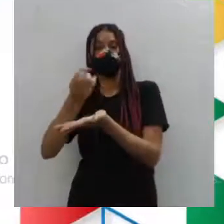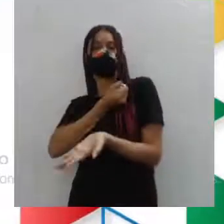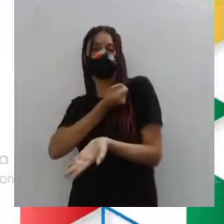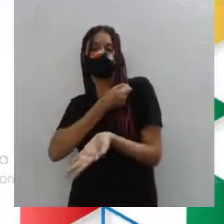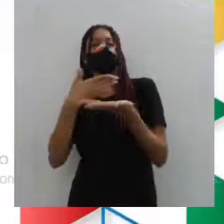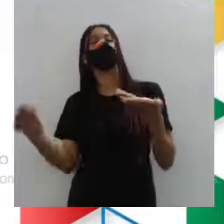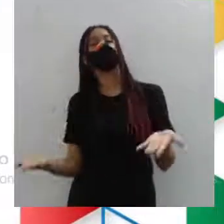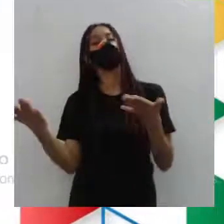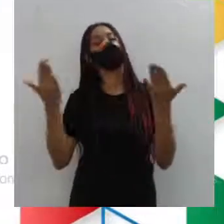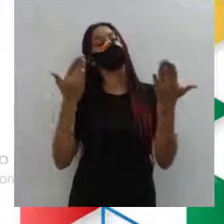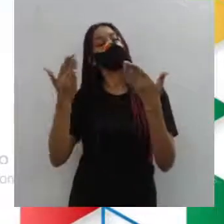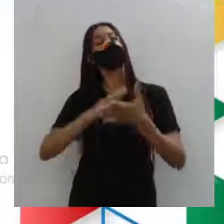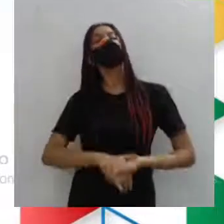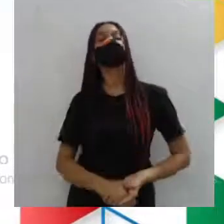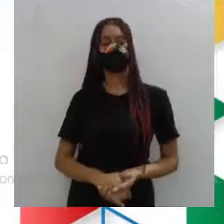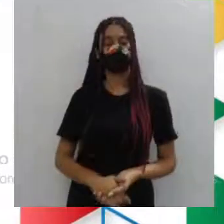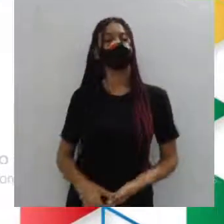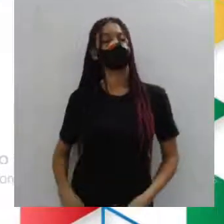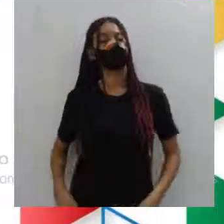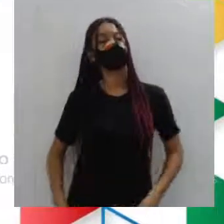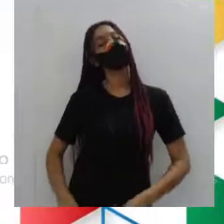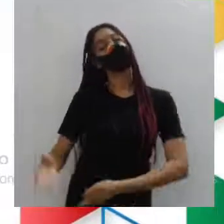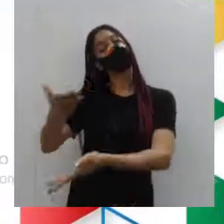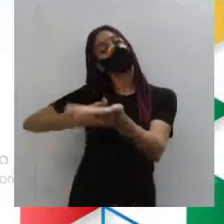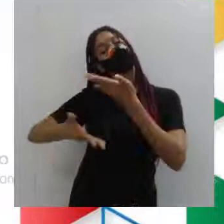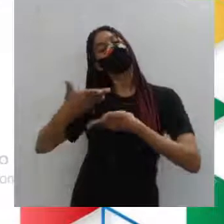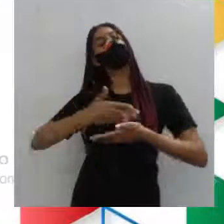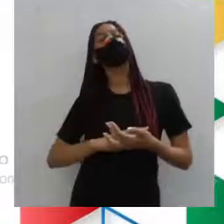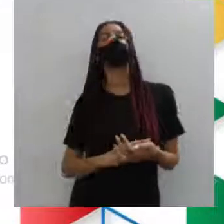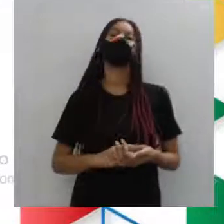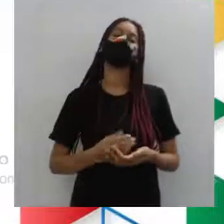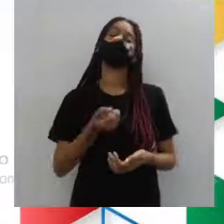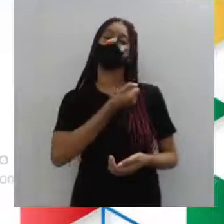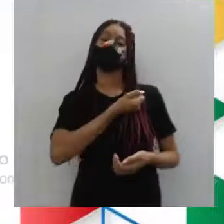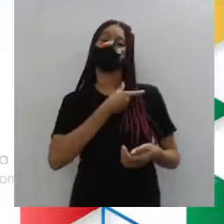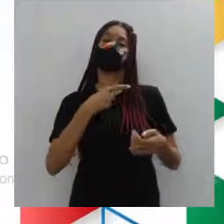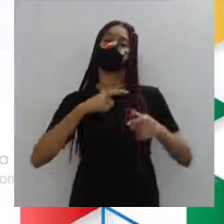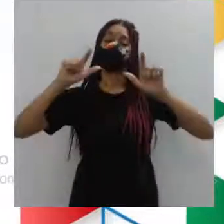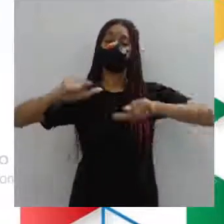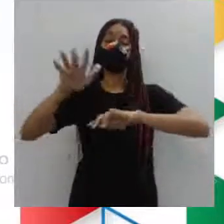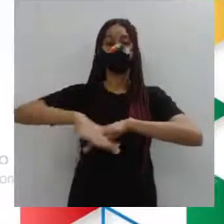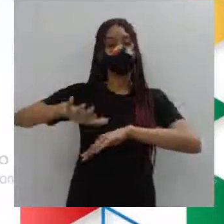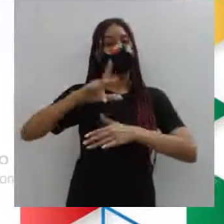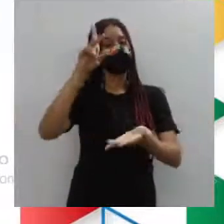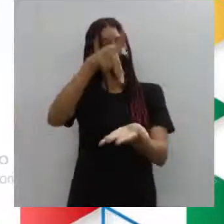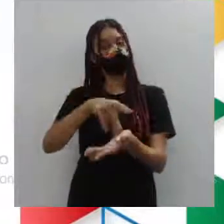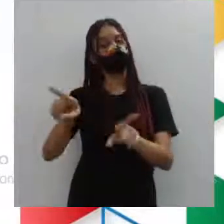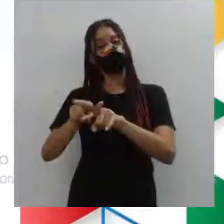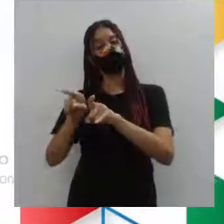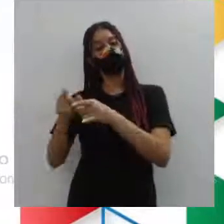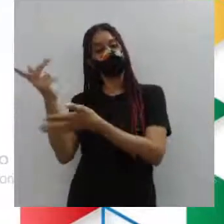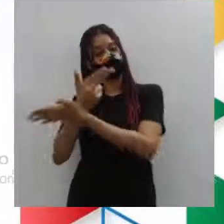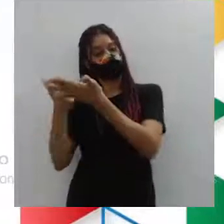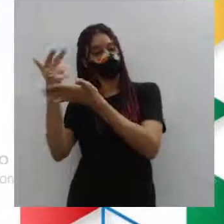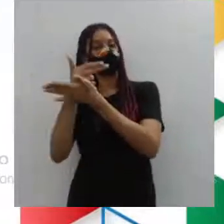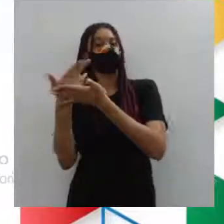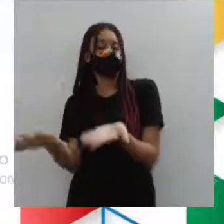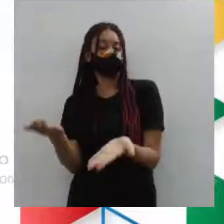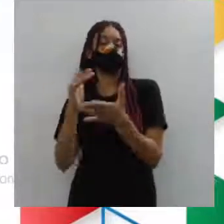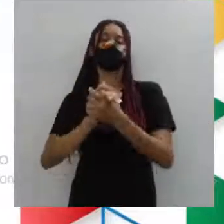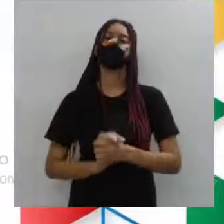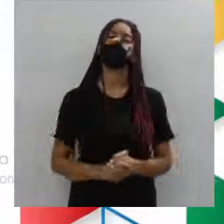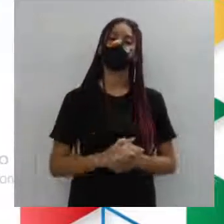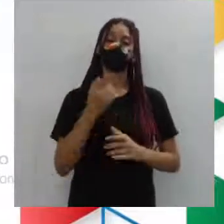A escala indica a relação entre as dimensões do espaço real e do espaço representado por meio